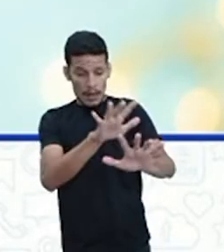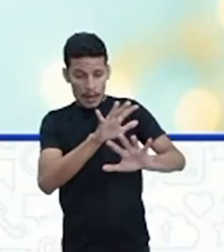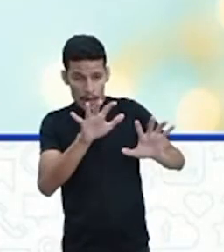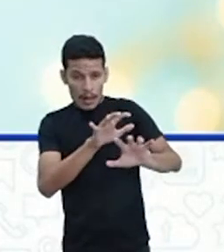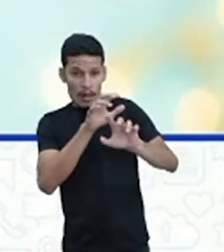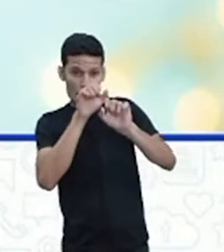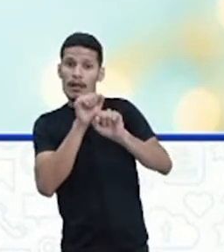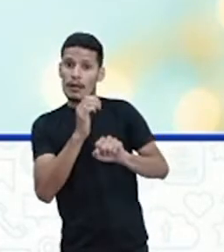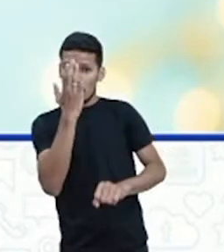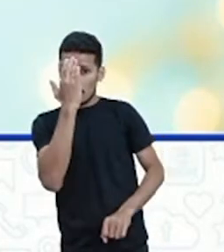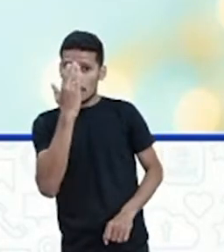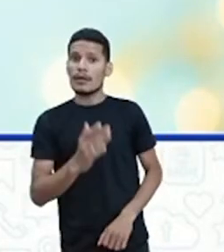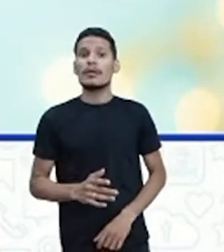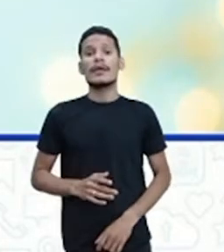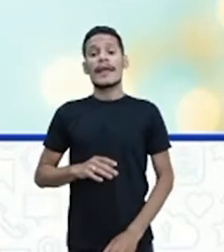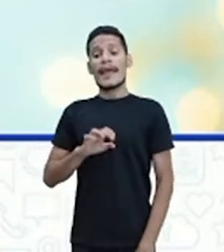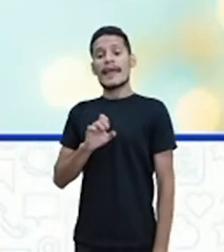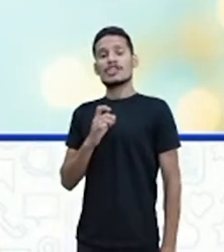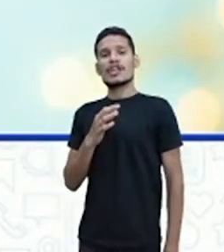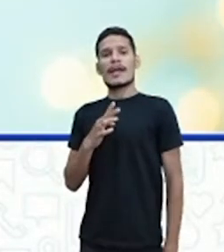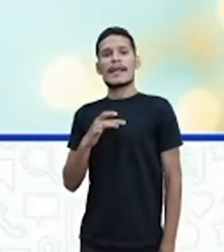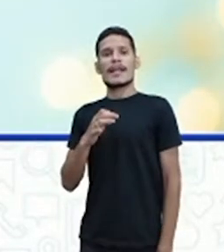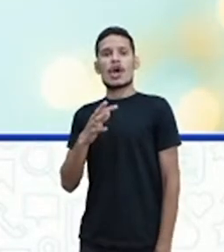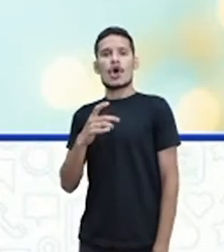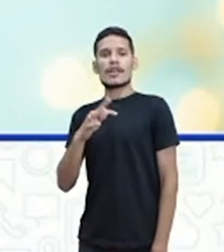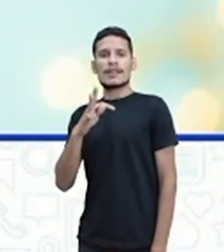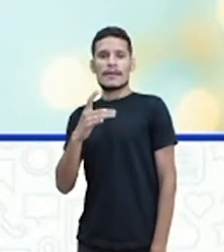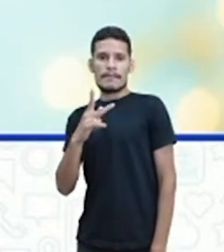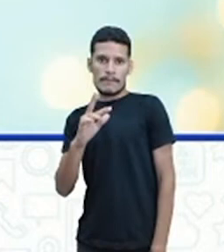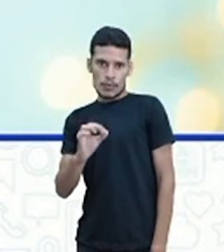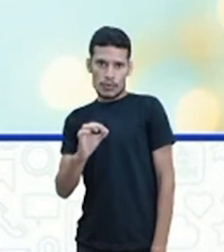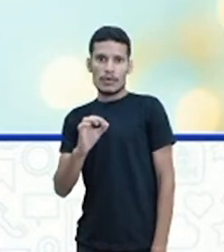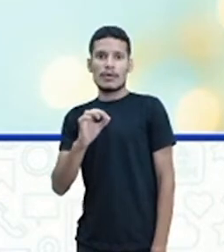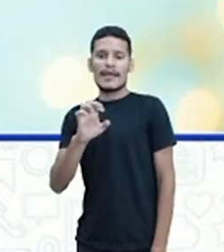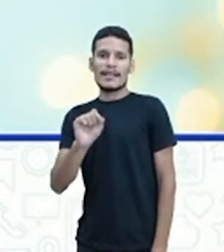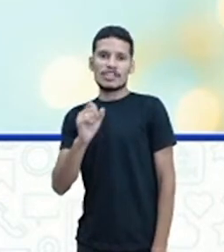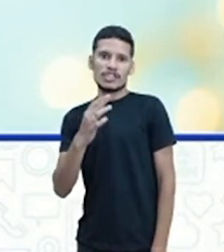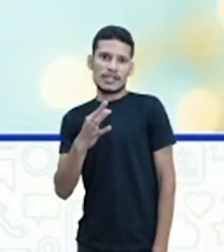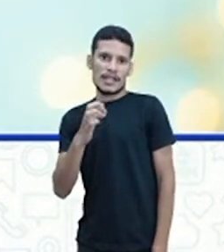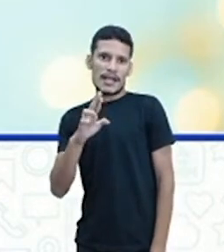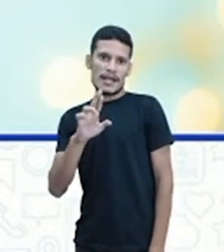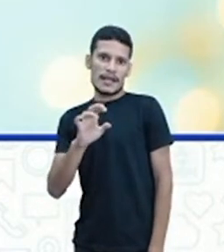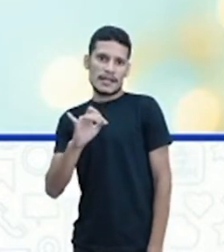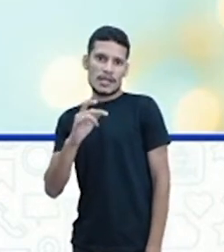constrói. Então, observem, não é algo que seja natural. Nós não nascemos,